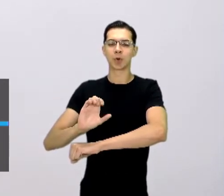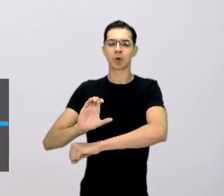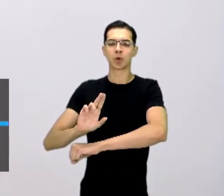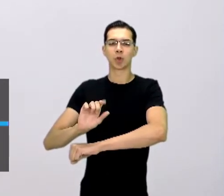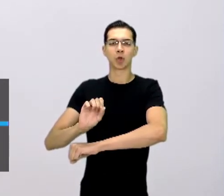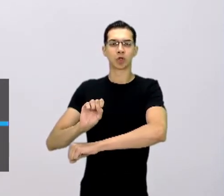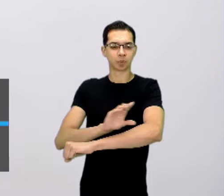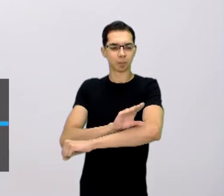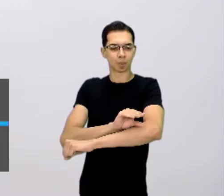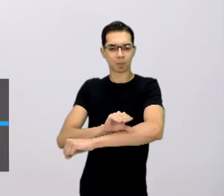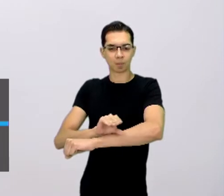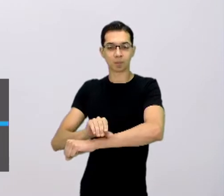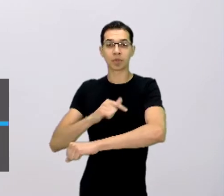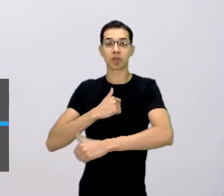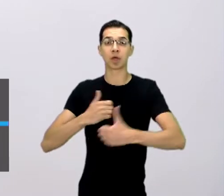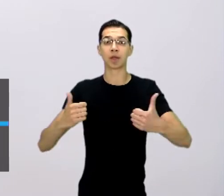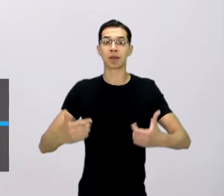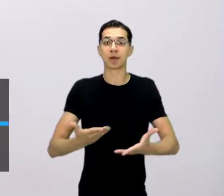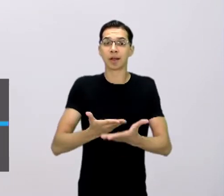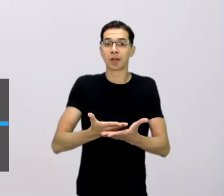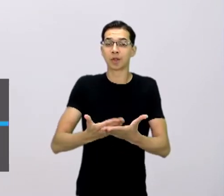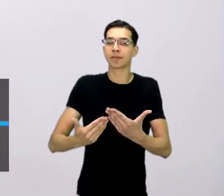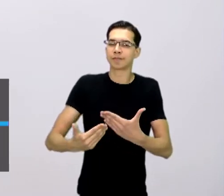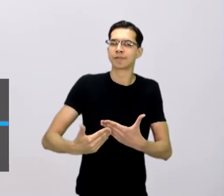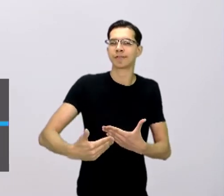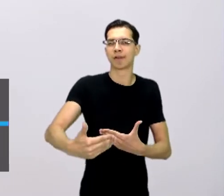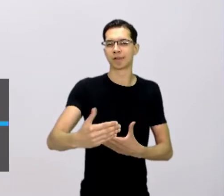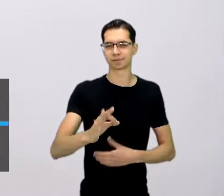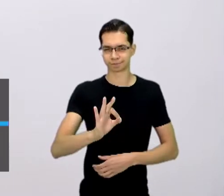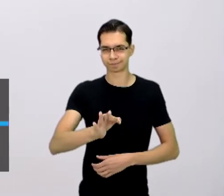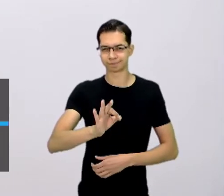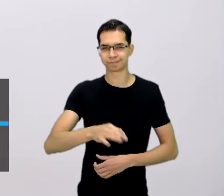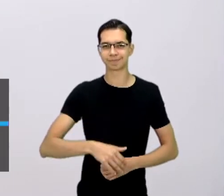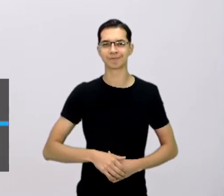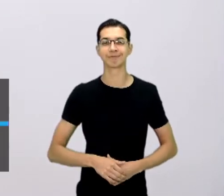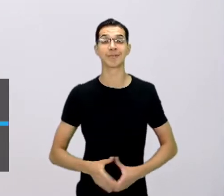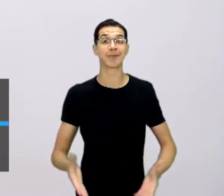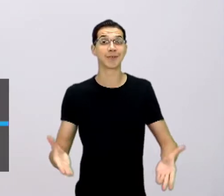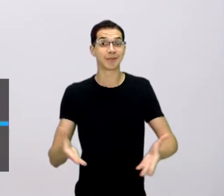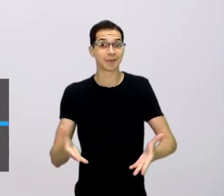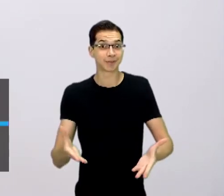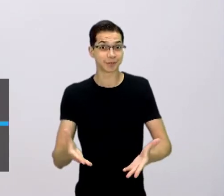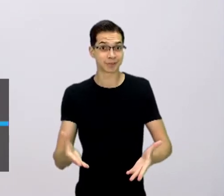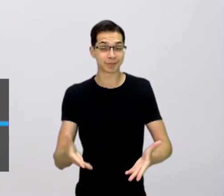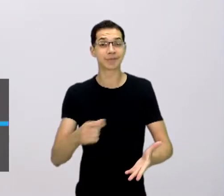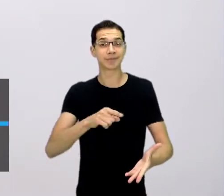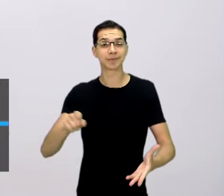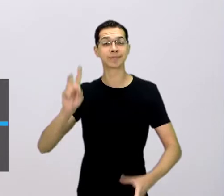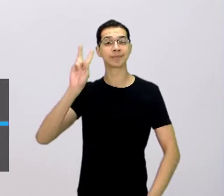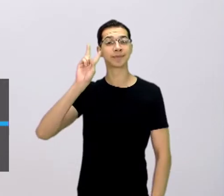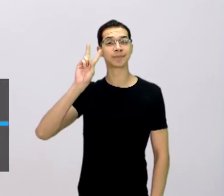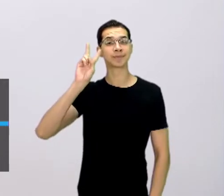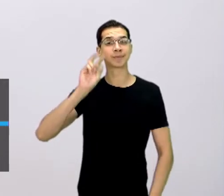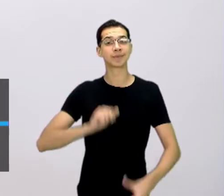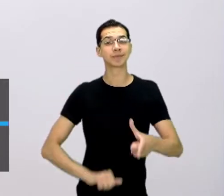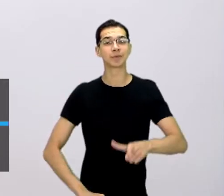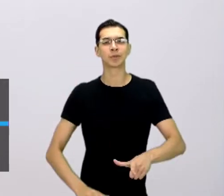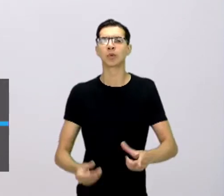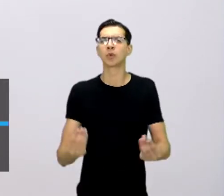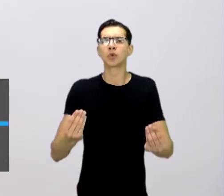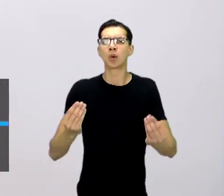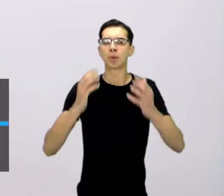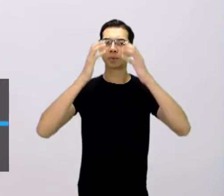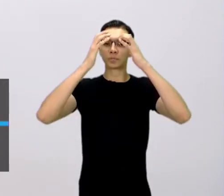ao longo então das nossas aulas, ok? Então hoje a gente começa abordando, relembrando, né, como que é o sistema